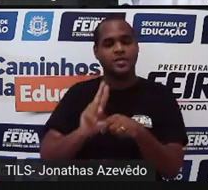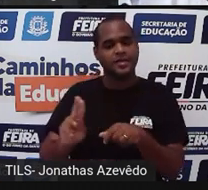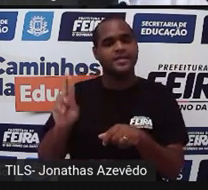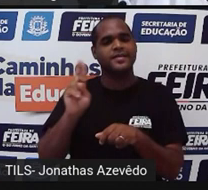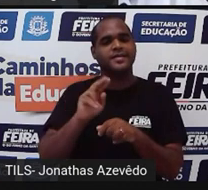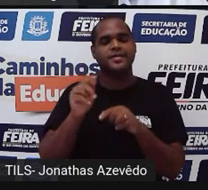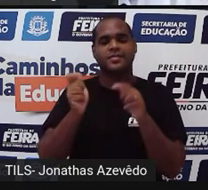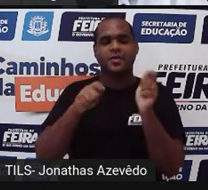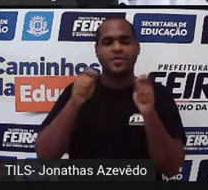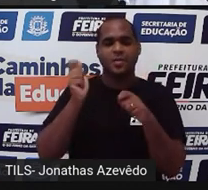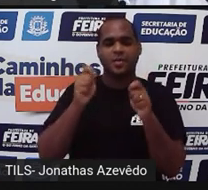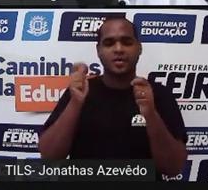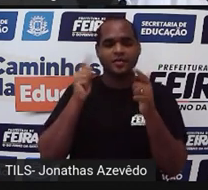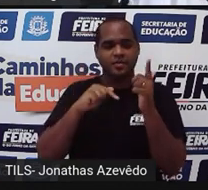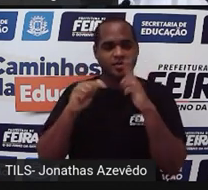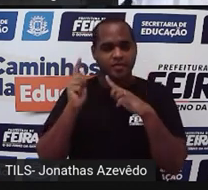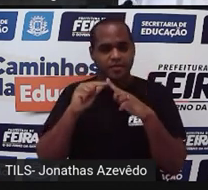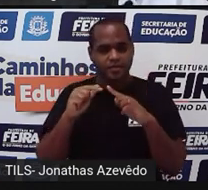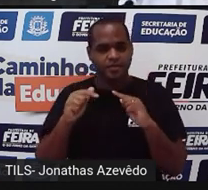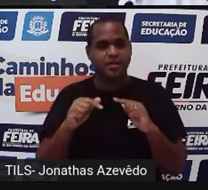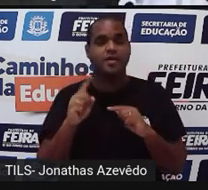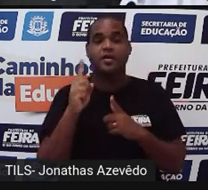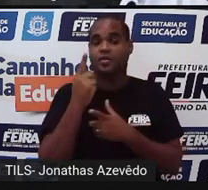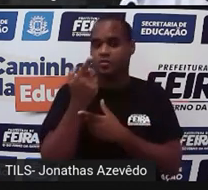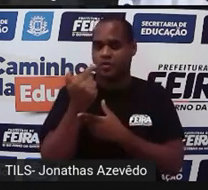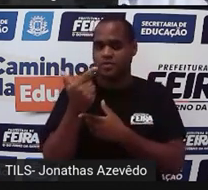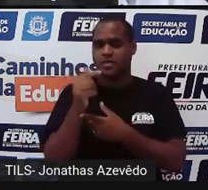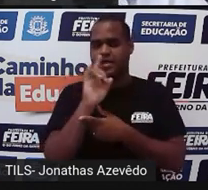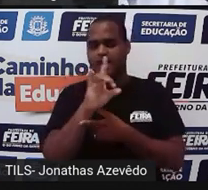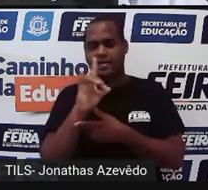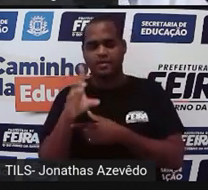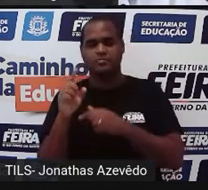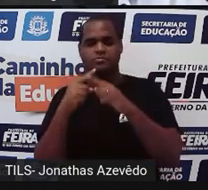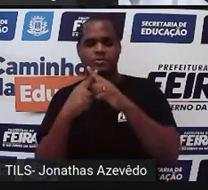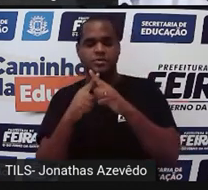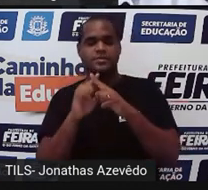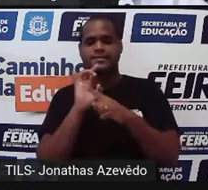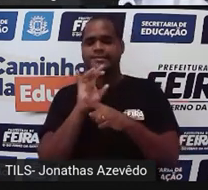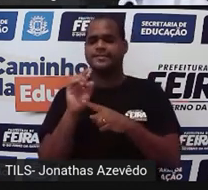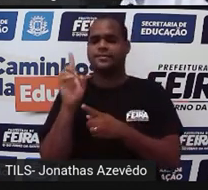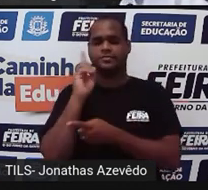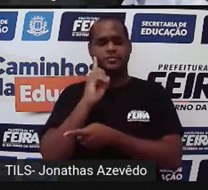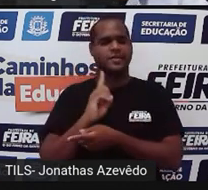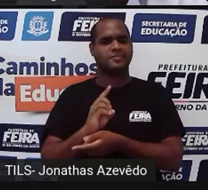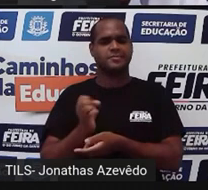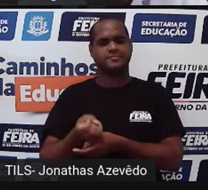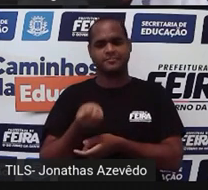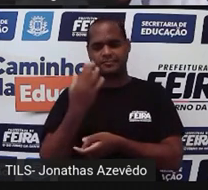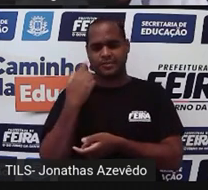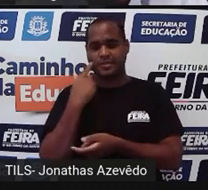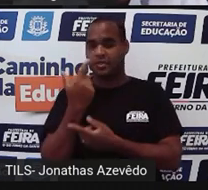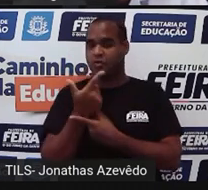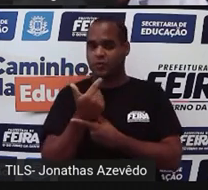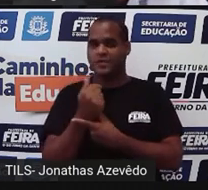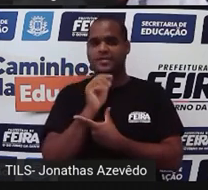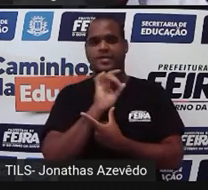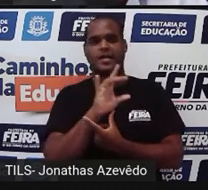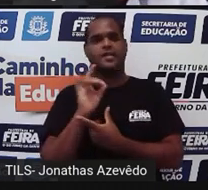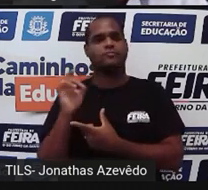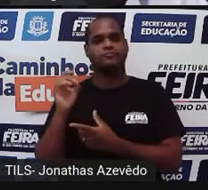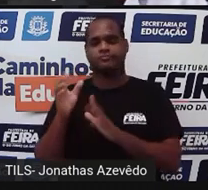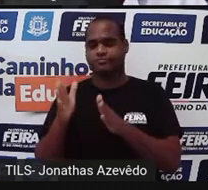12 canudos para cada um dos X cubos que a gente não sabe quantos são. Eu sei que é 12 canudos para cada